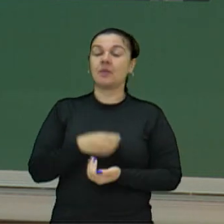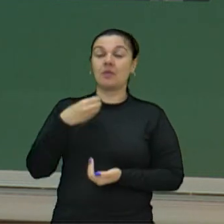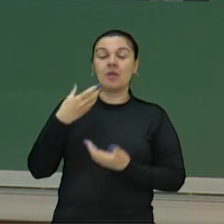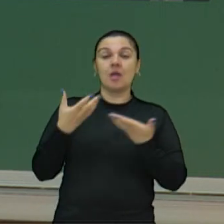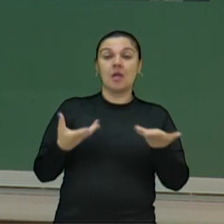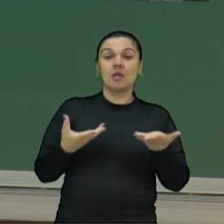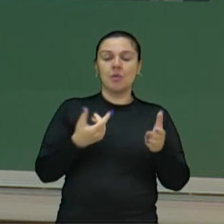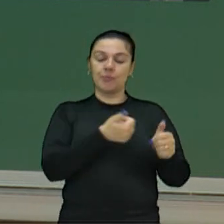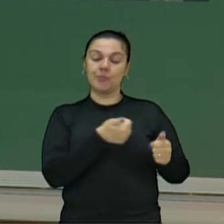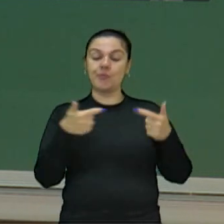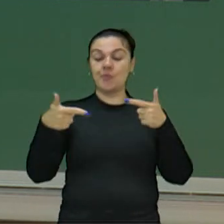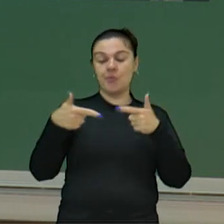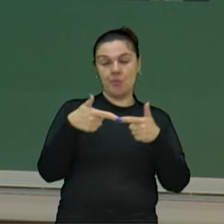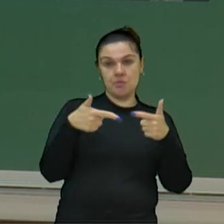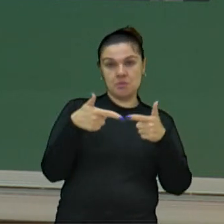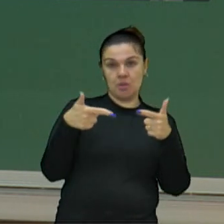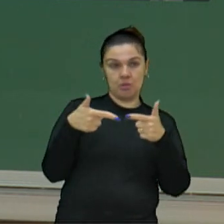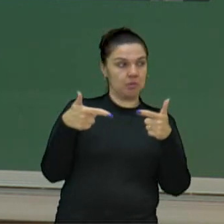segundo epistema,